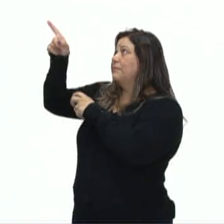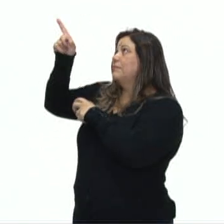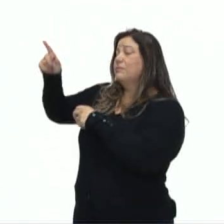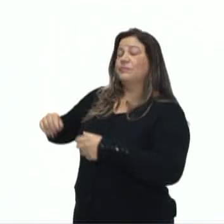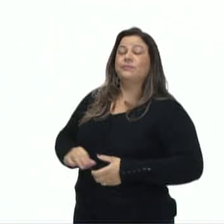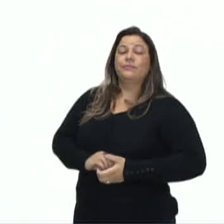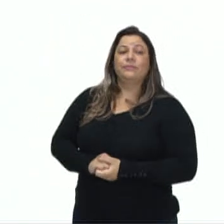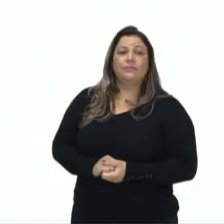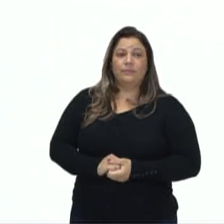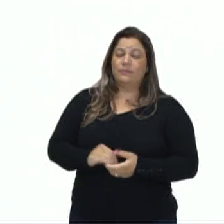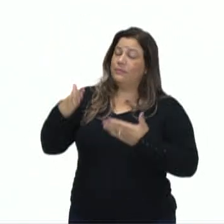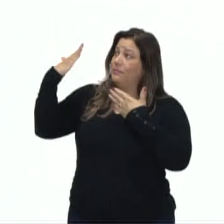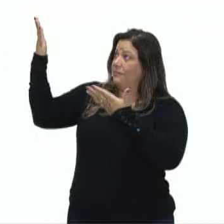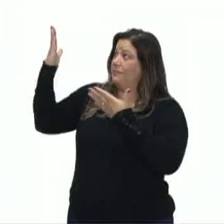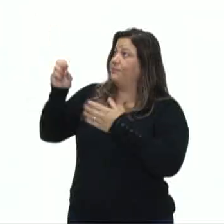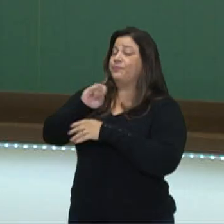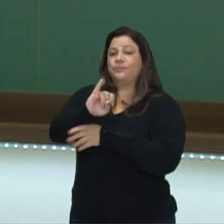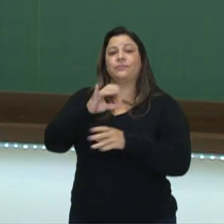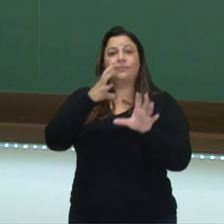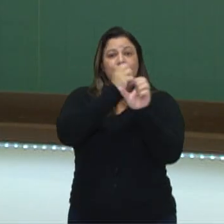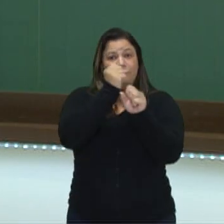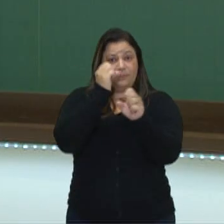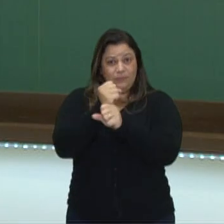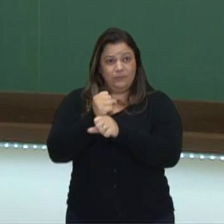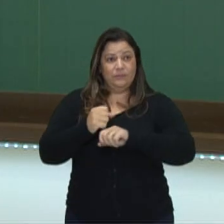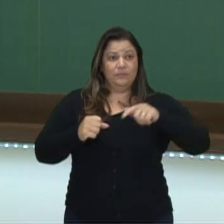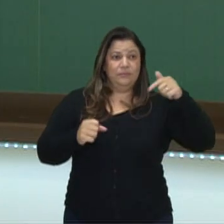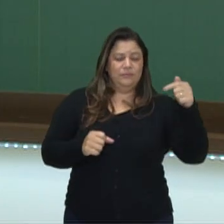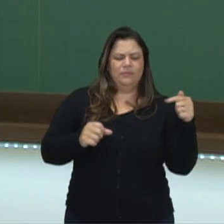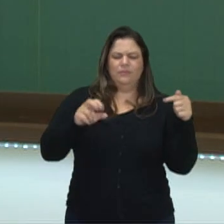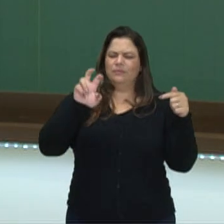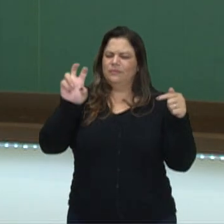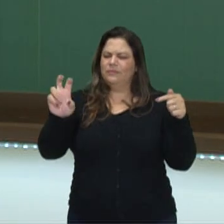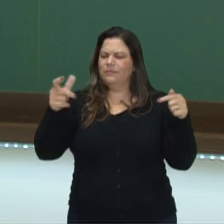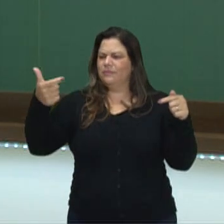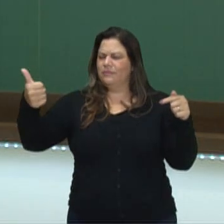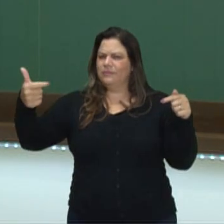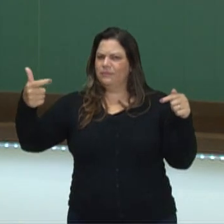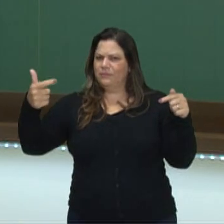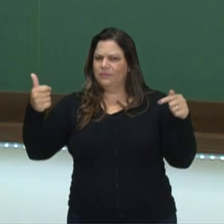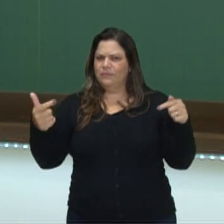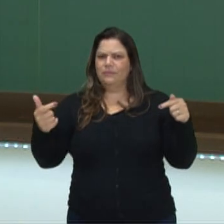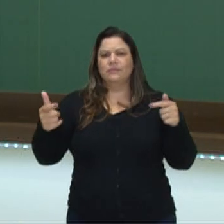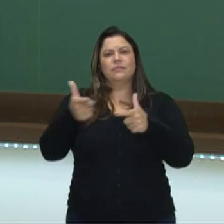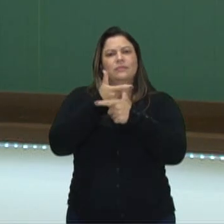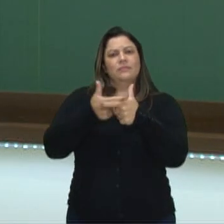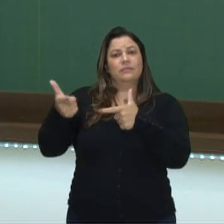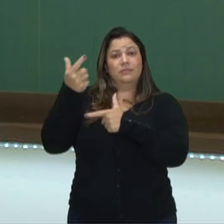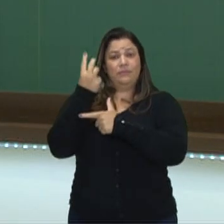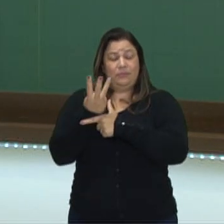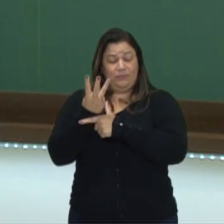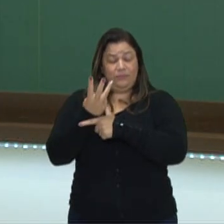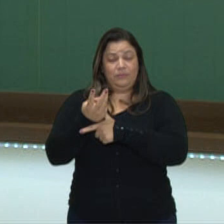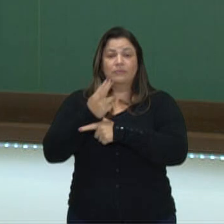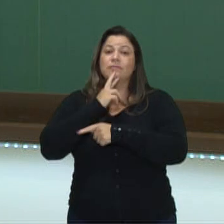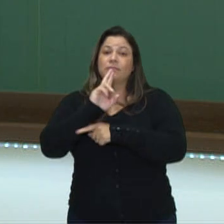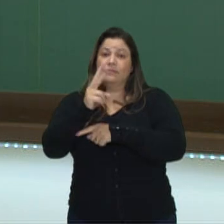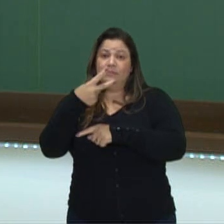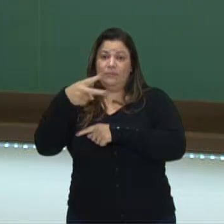75. Se você somar os algarismos ali, 7 mais 5 dá 12. Então 75 dá para dividir por 3, que dá